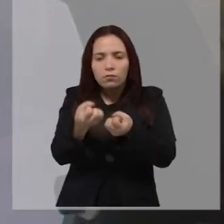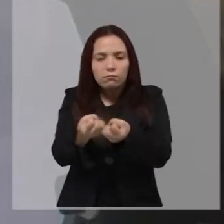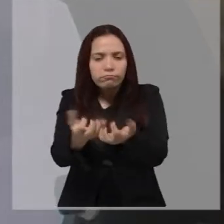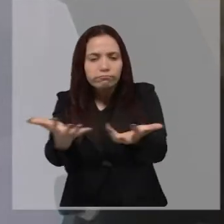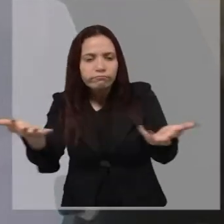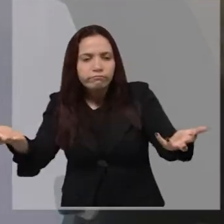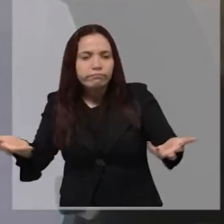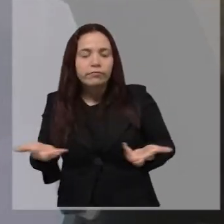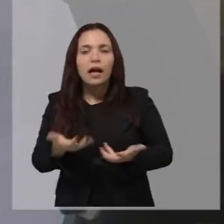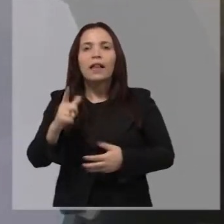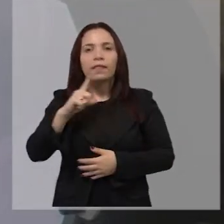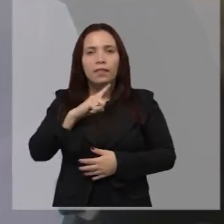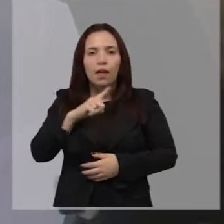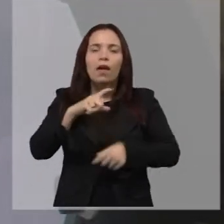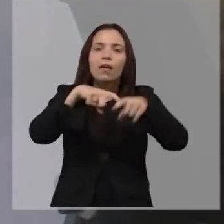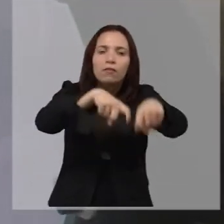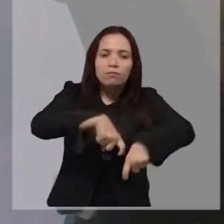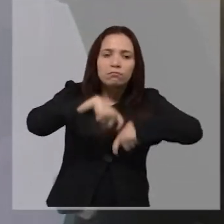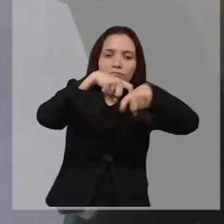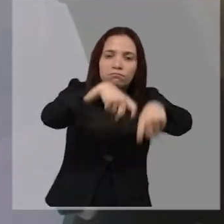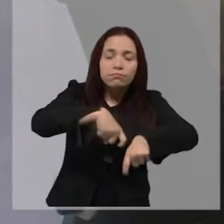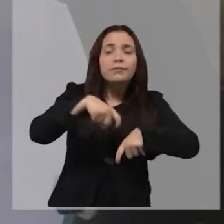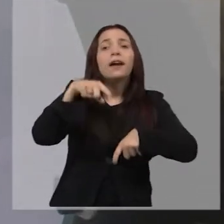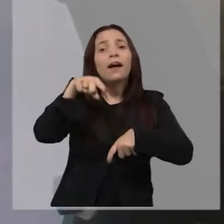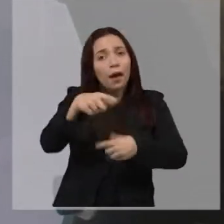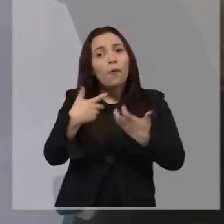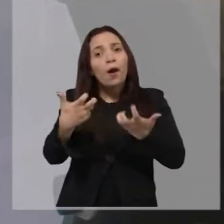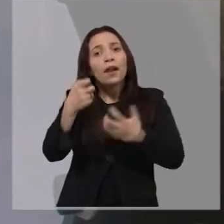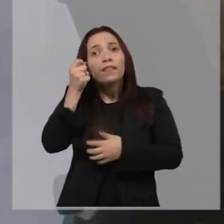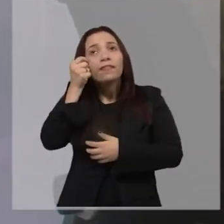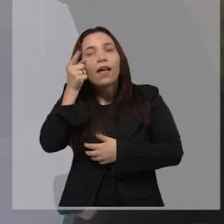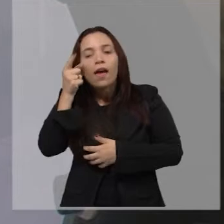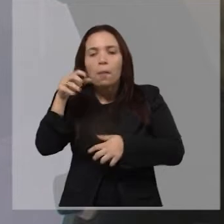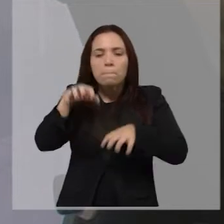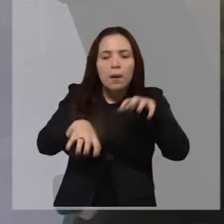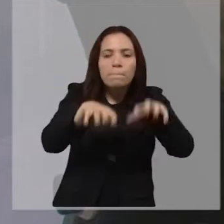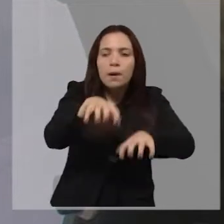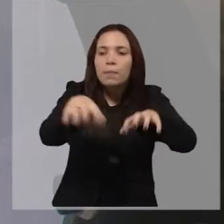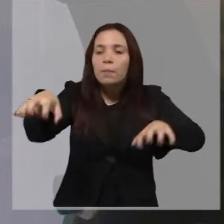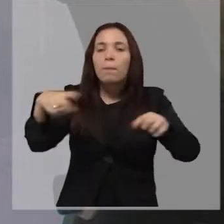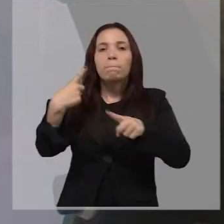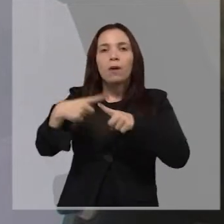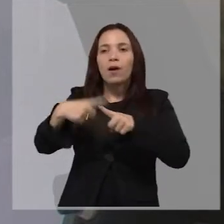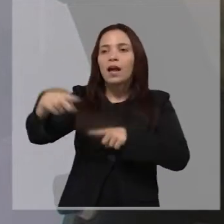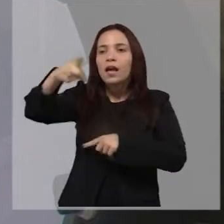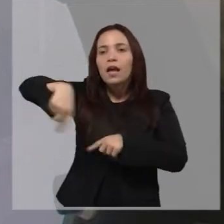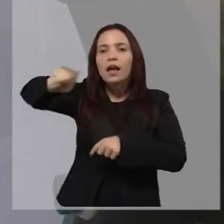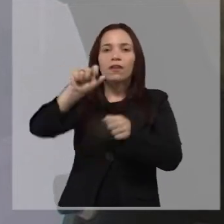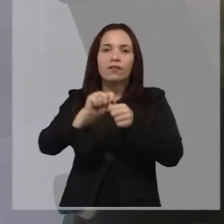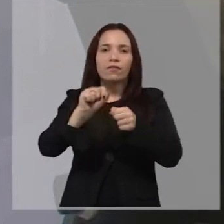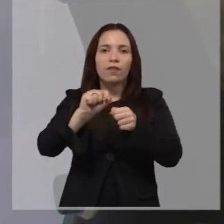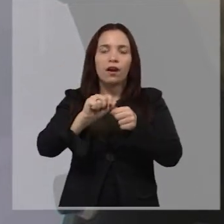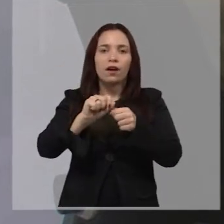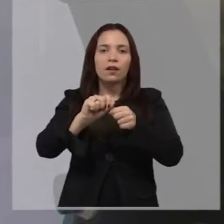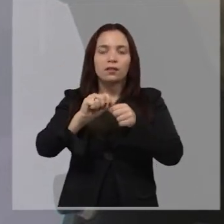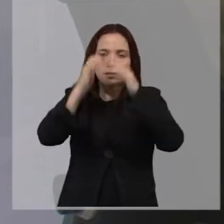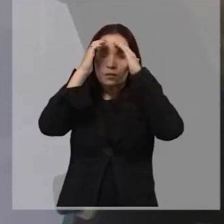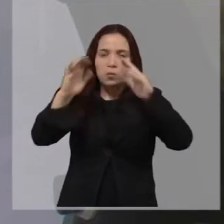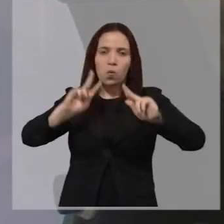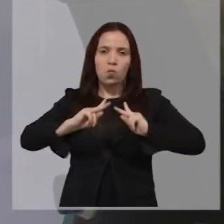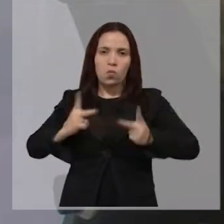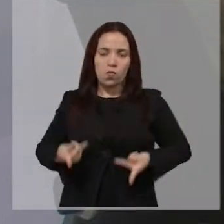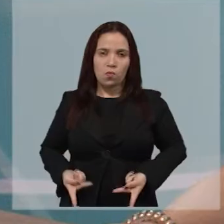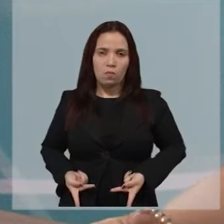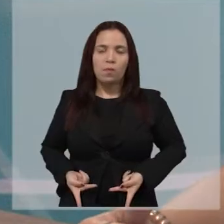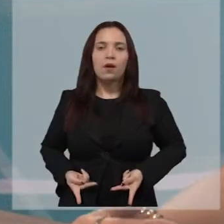É humanizado o ambiente. Tem uma horta, né, e isso tudo, a ideia era criar espaço, porque quando você cria espaço para atividades, você já está humanizando,